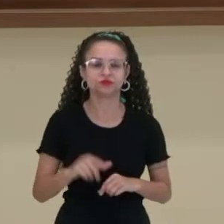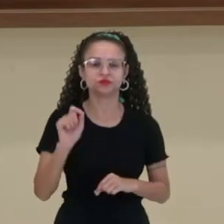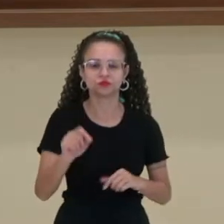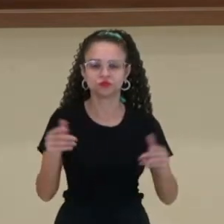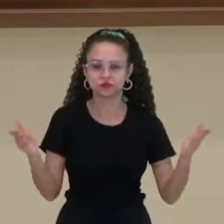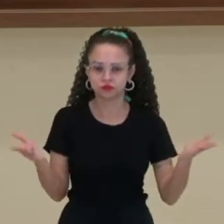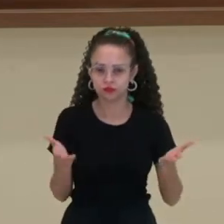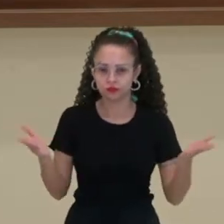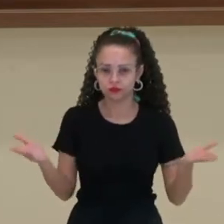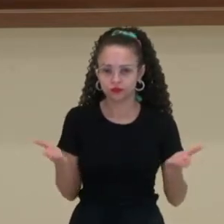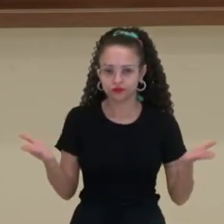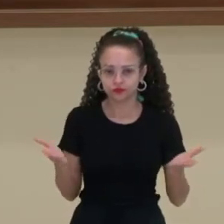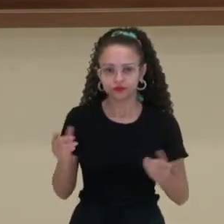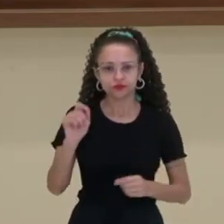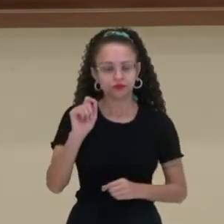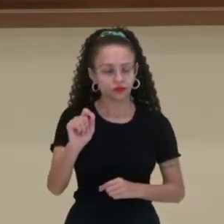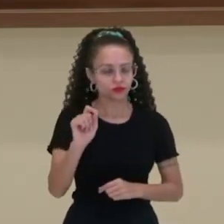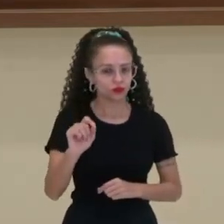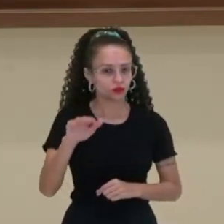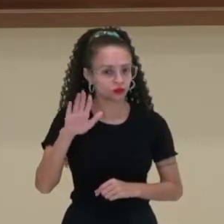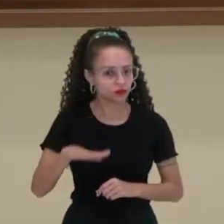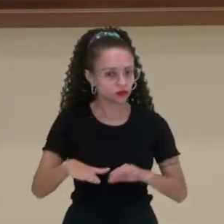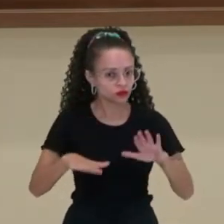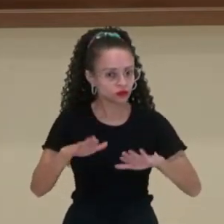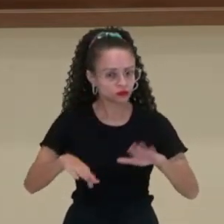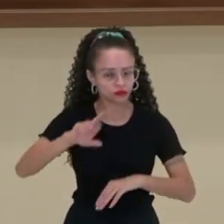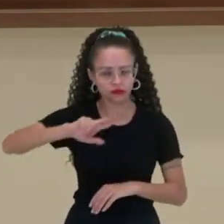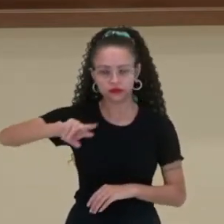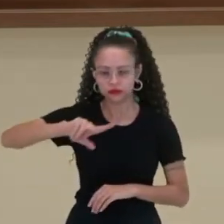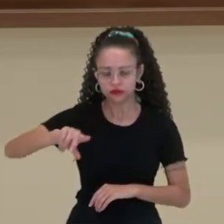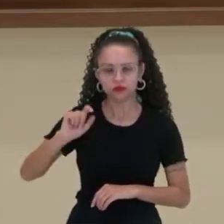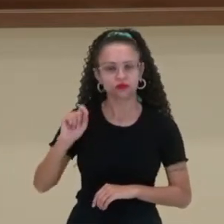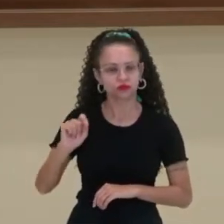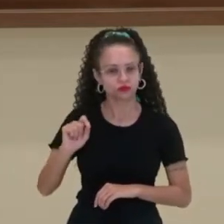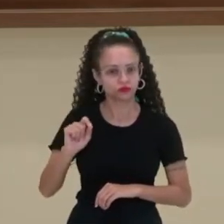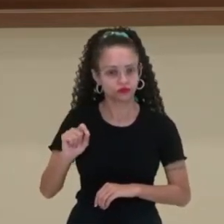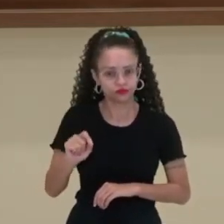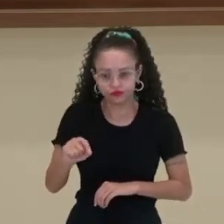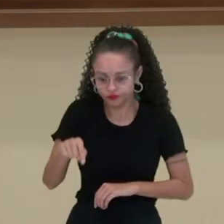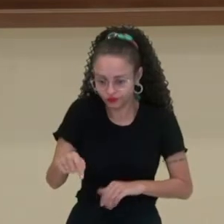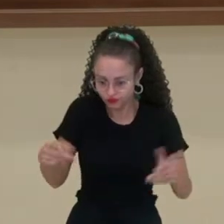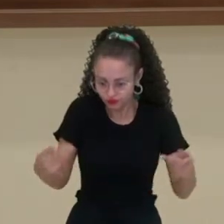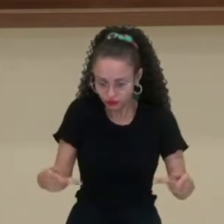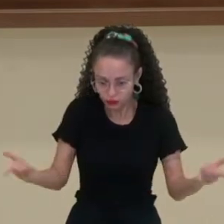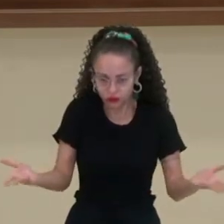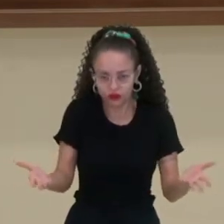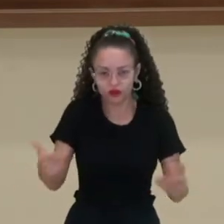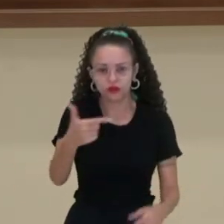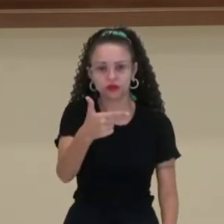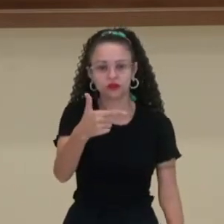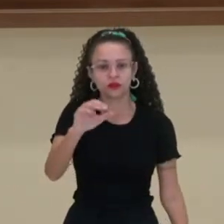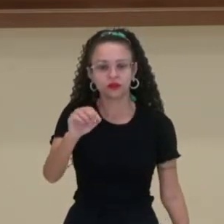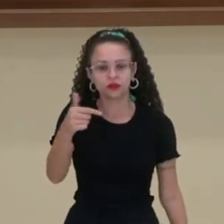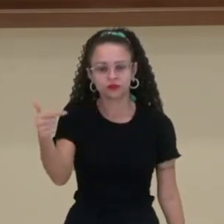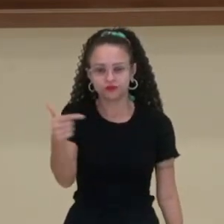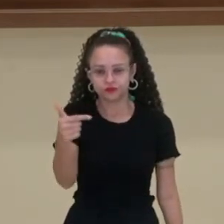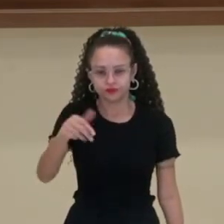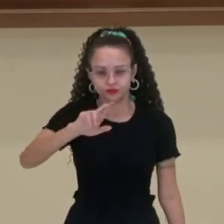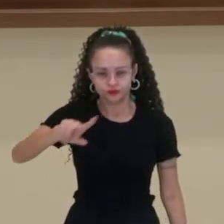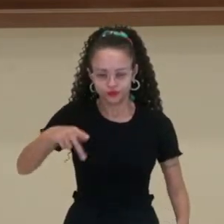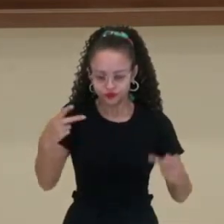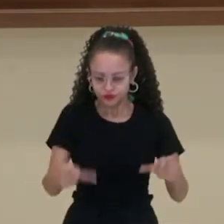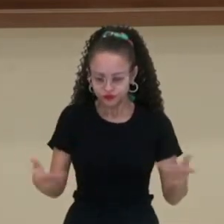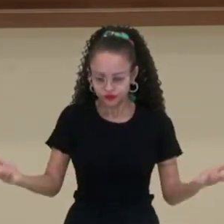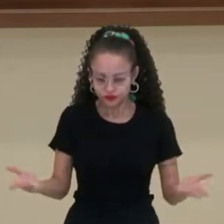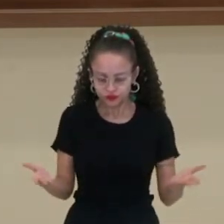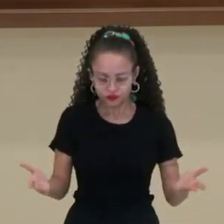hoje, atualmente, pode não ser a idade contemporânea, 2022 da idade contemporânea.